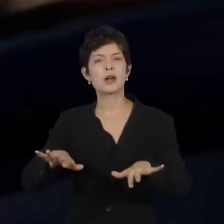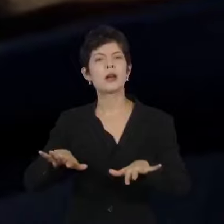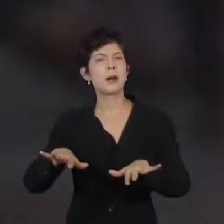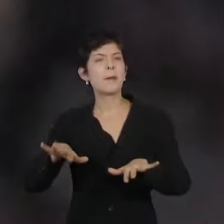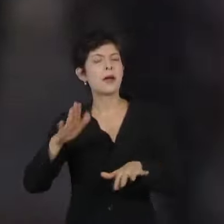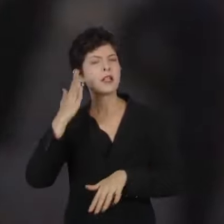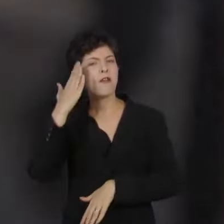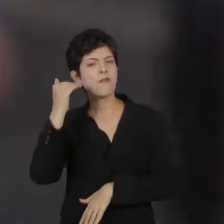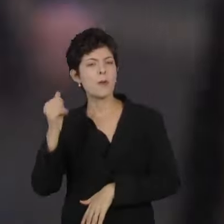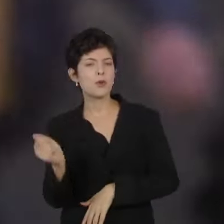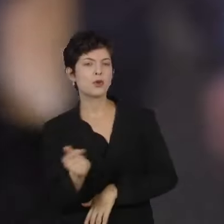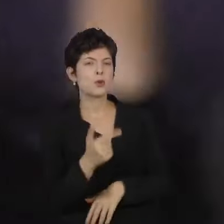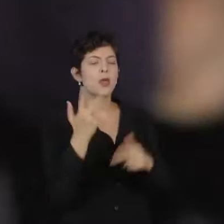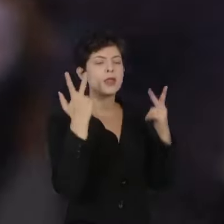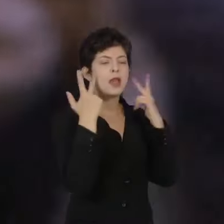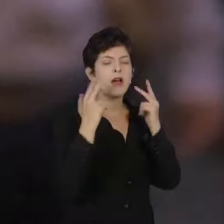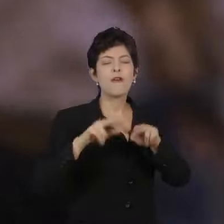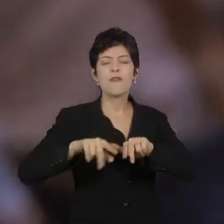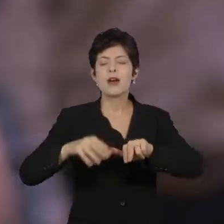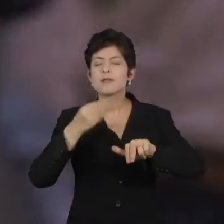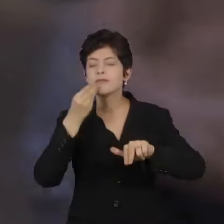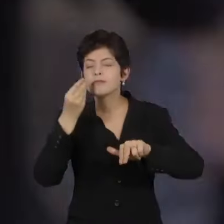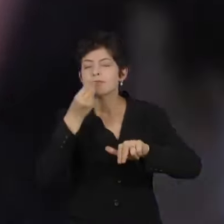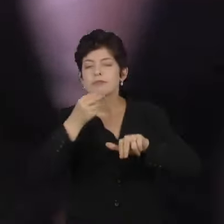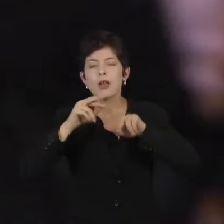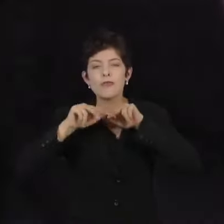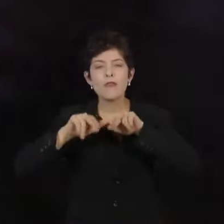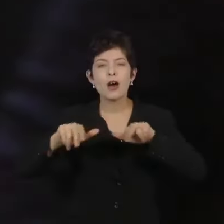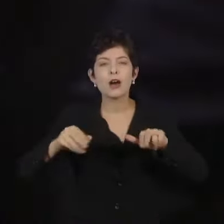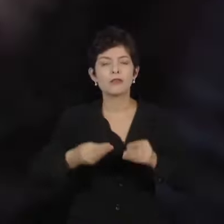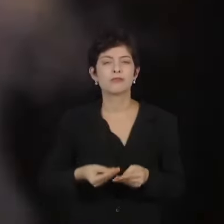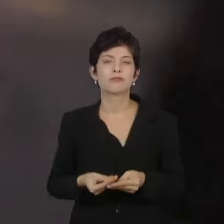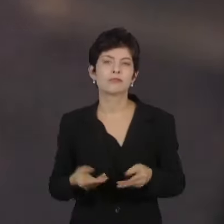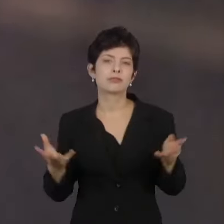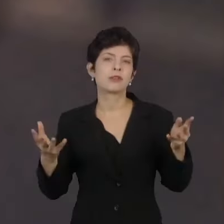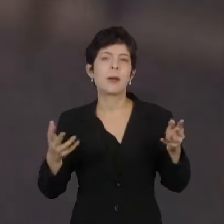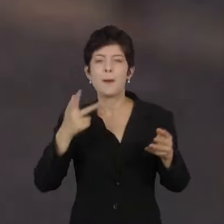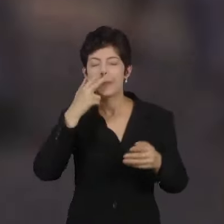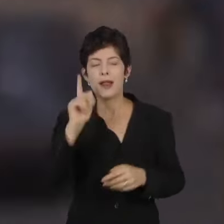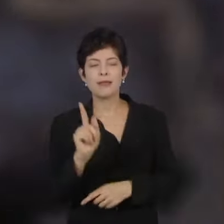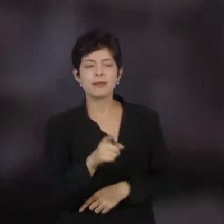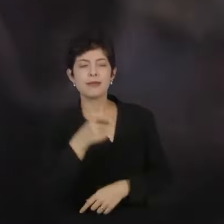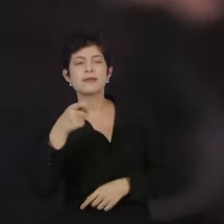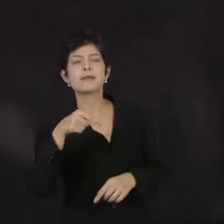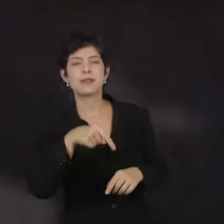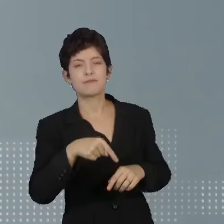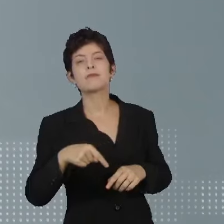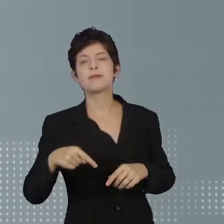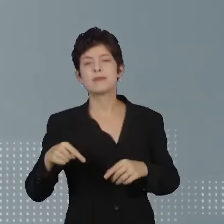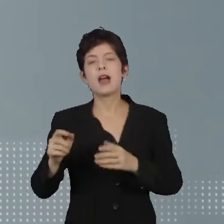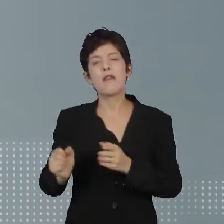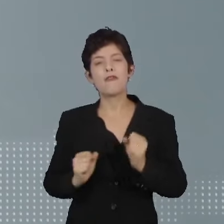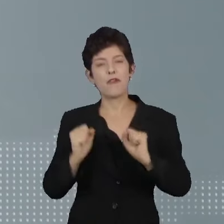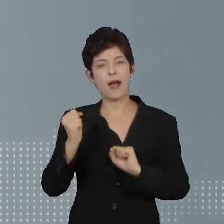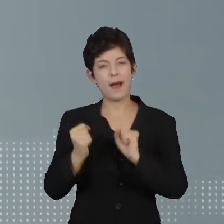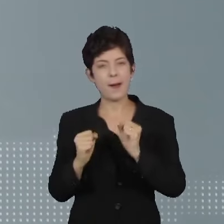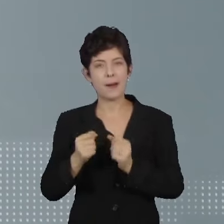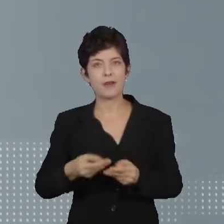convencionais até pela variedade de sabores oferecida como isca pelos fabricantes